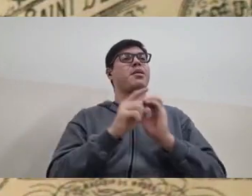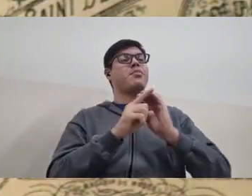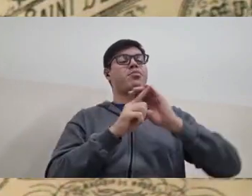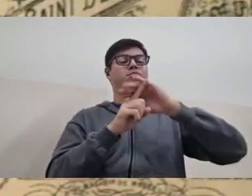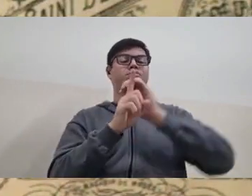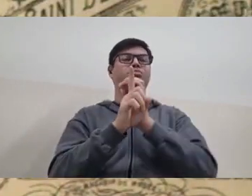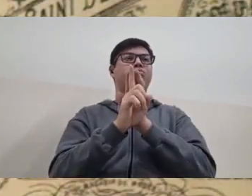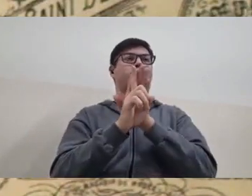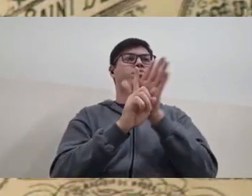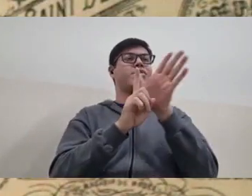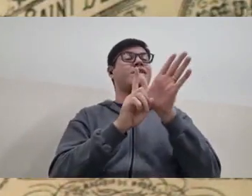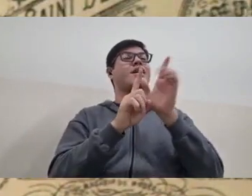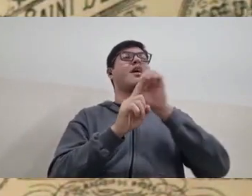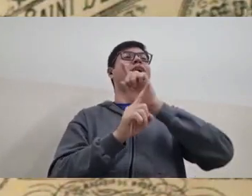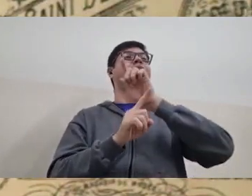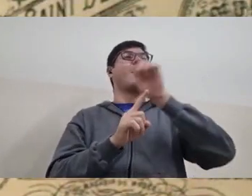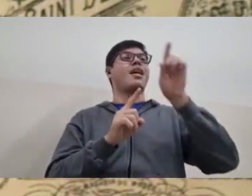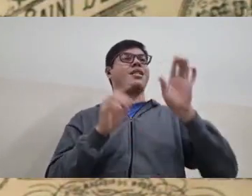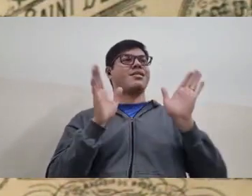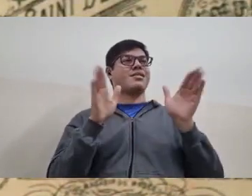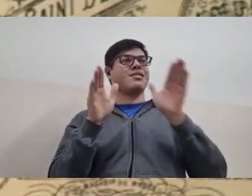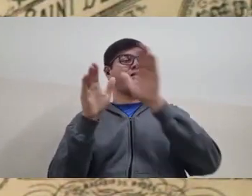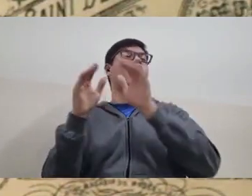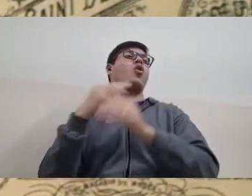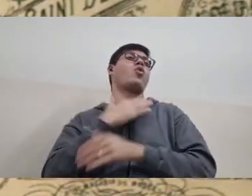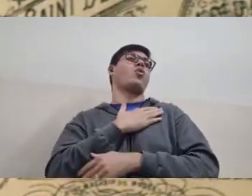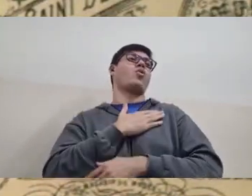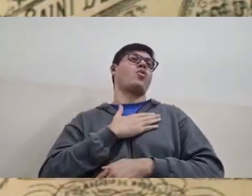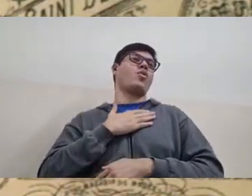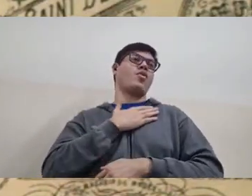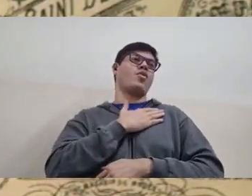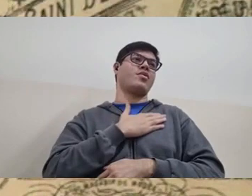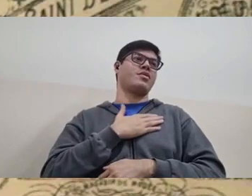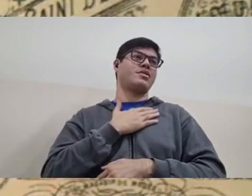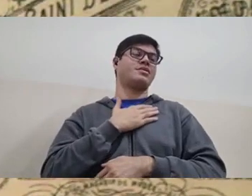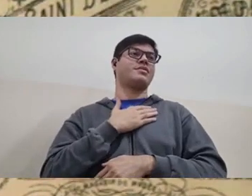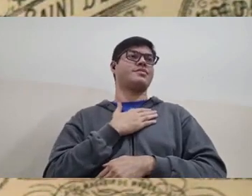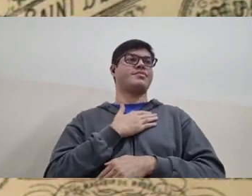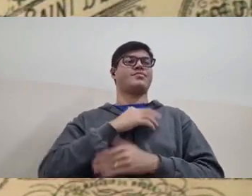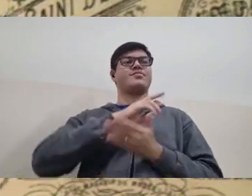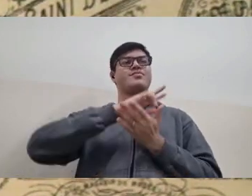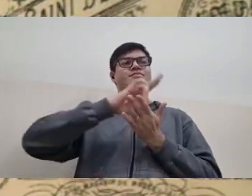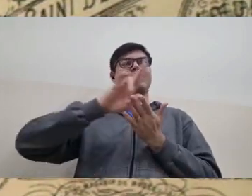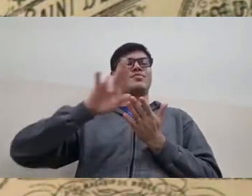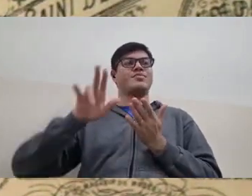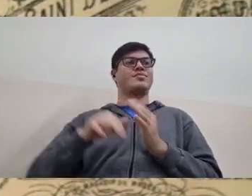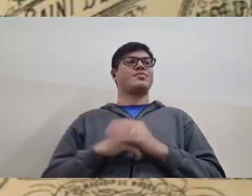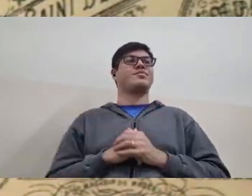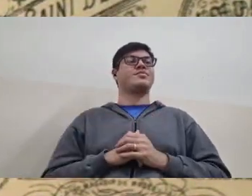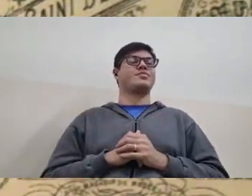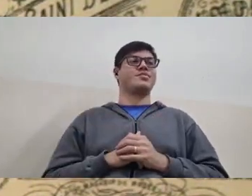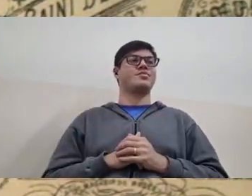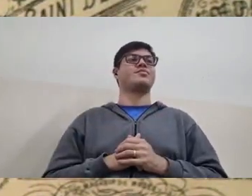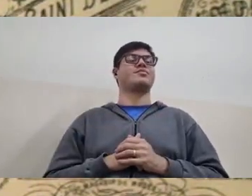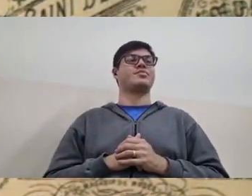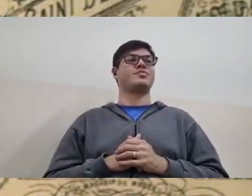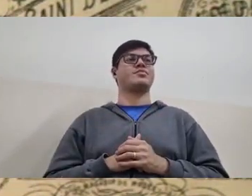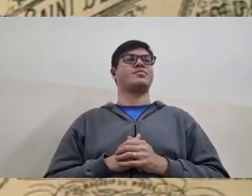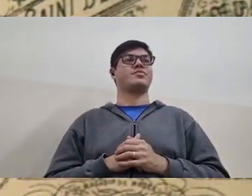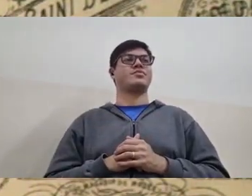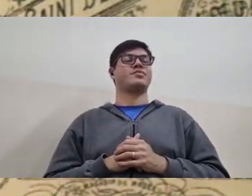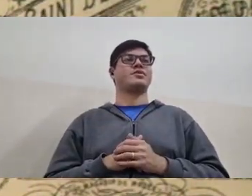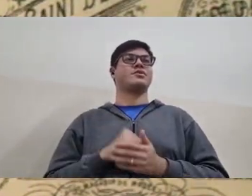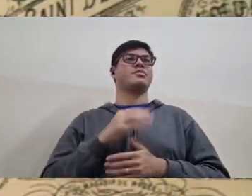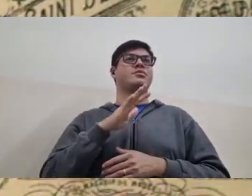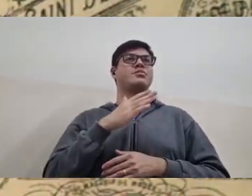uma das coisas que elas mais gostam ali, é que foram diversas espécies que a gente plantou lá, cerca